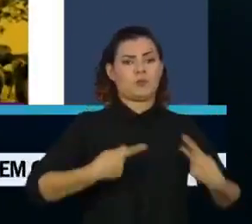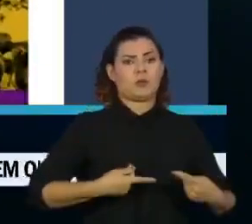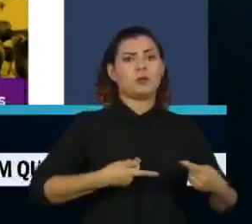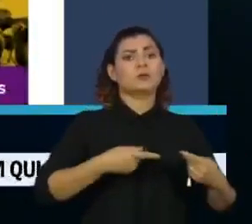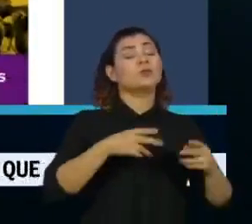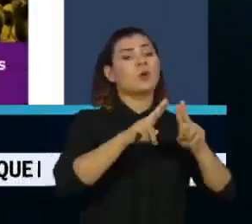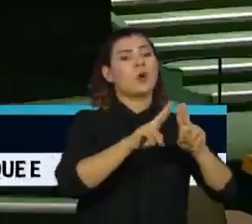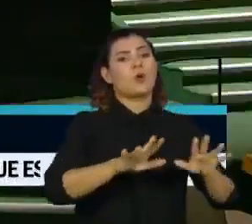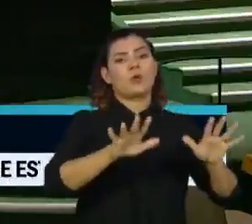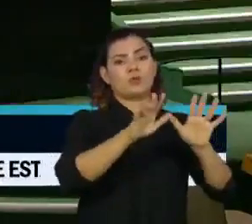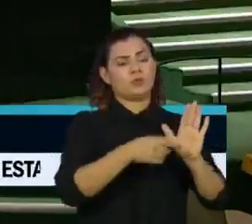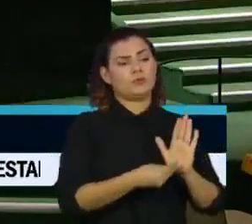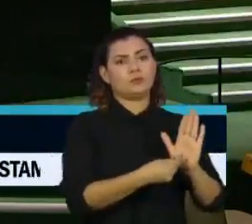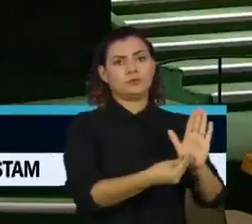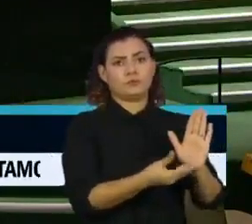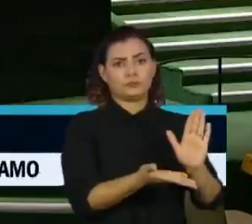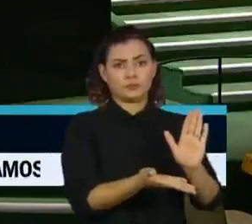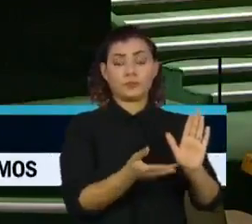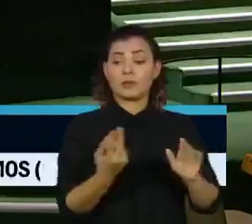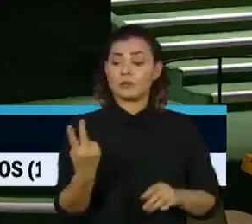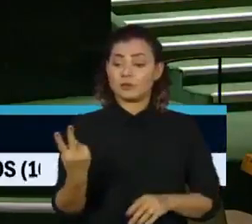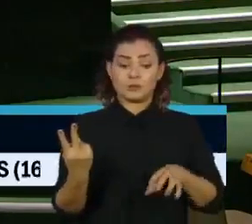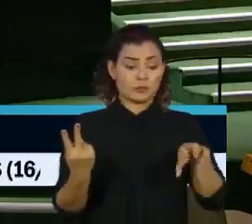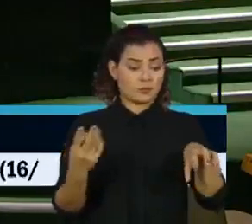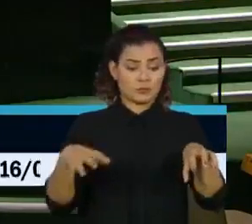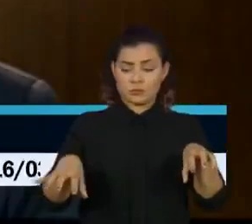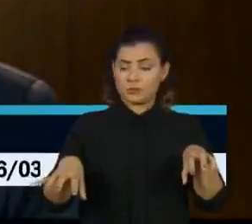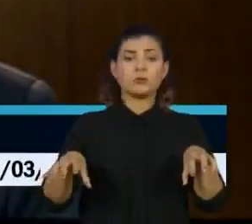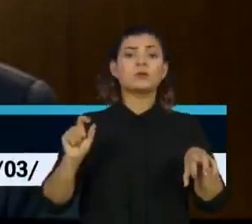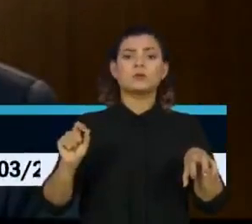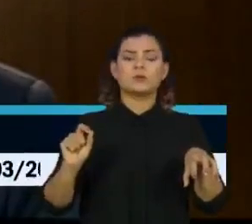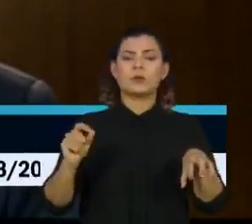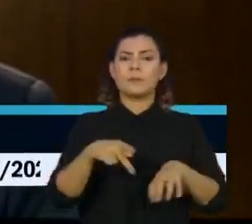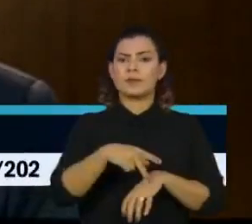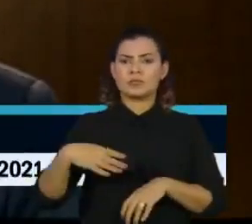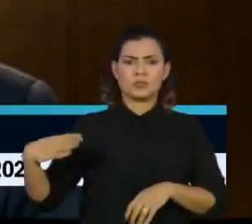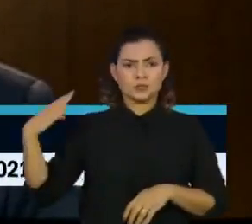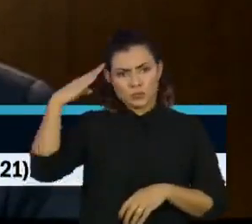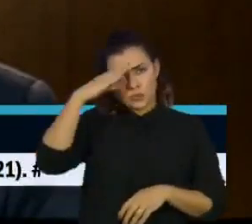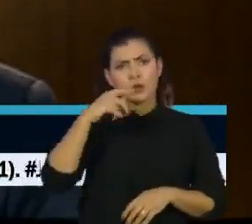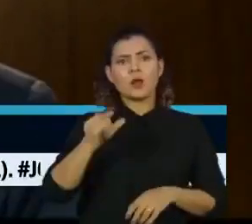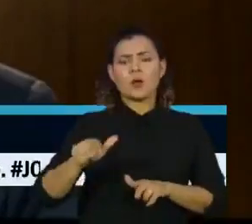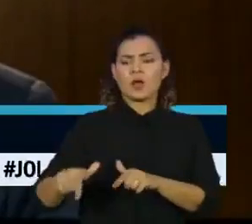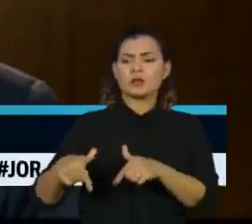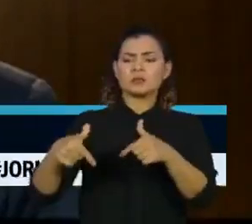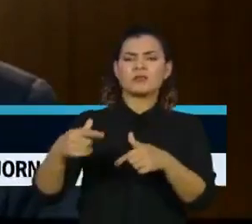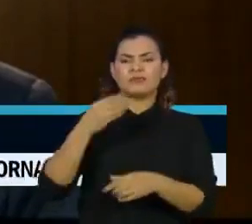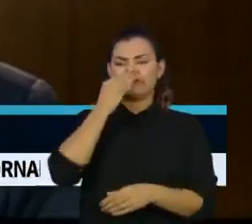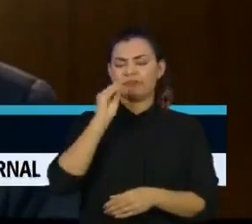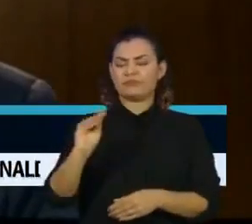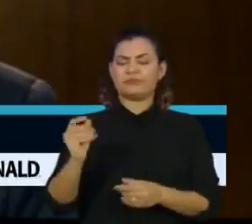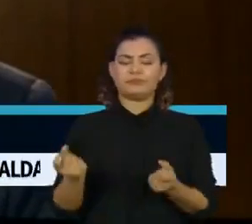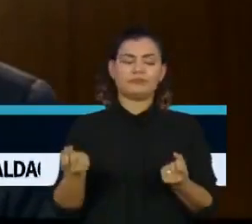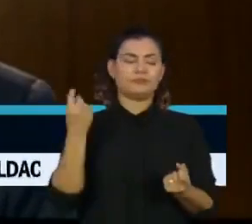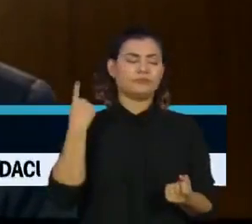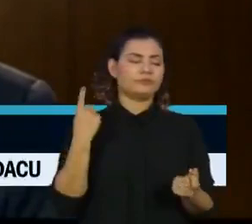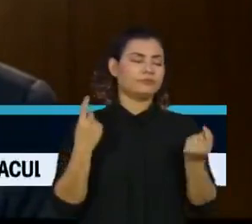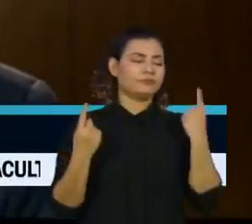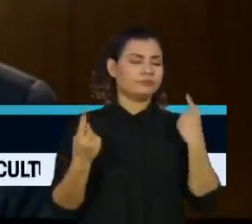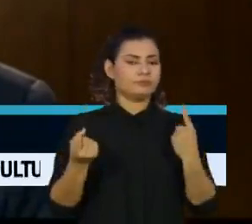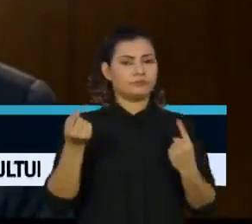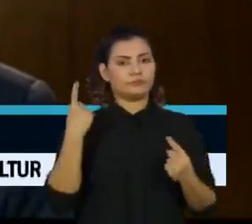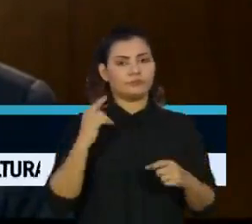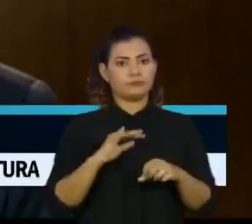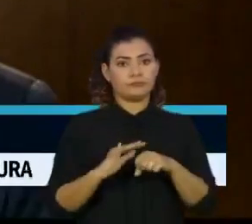das Nações Unidas. As duas instituições declararam que o presidente Jair Bolsonaro atua com descaso na condução da pandemia